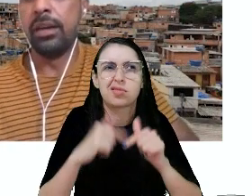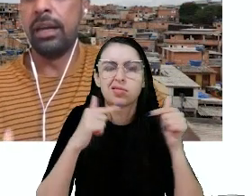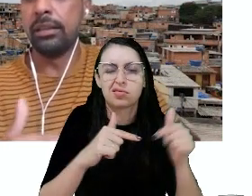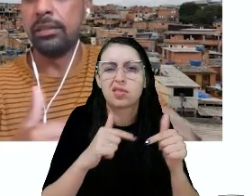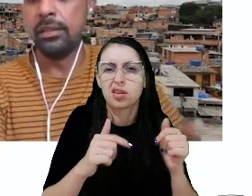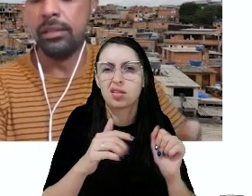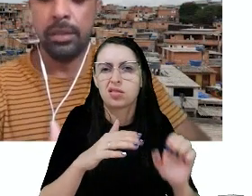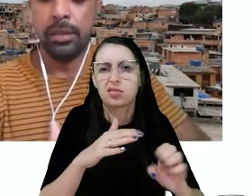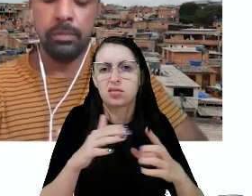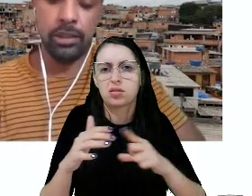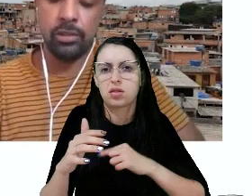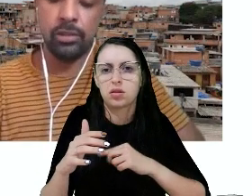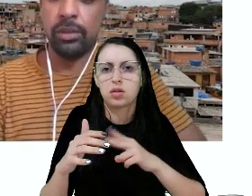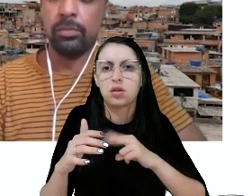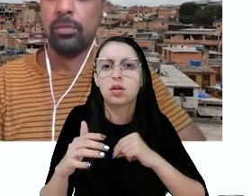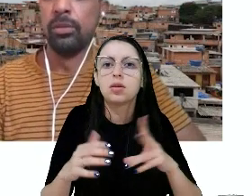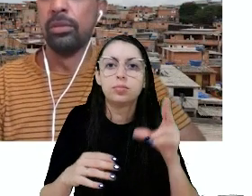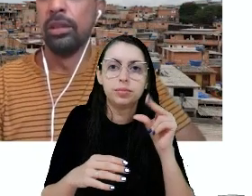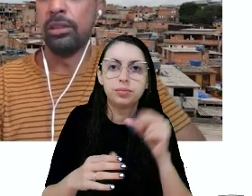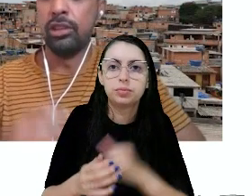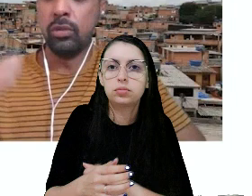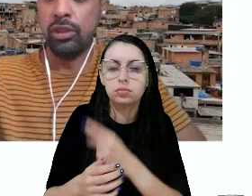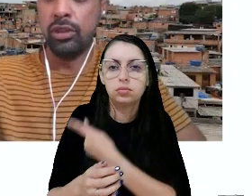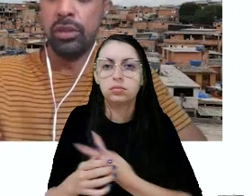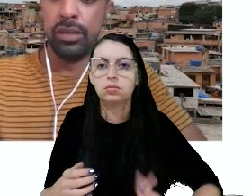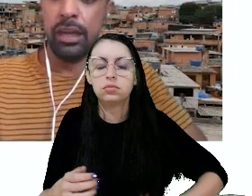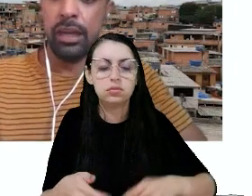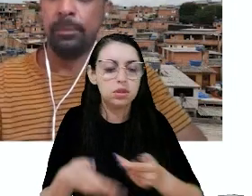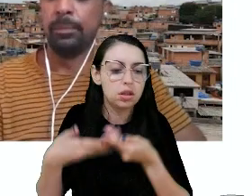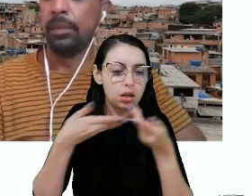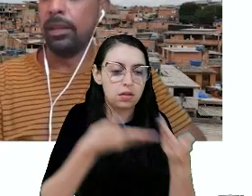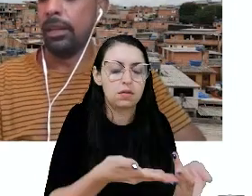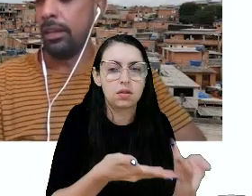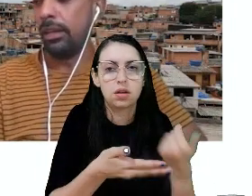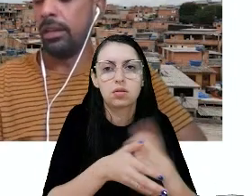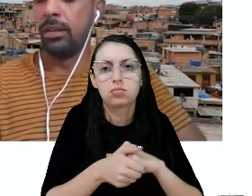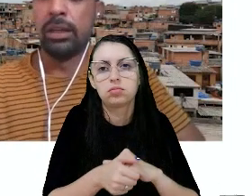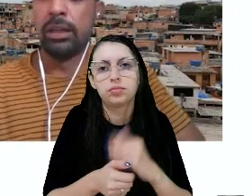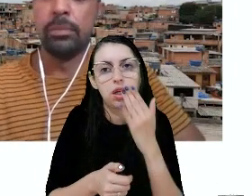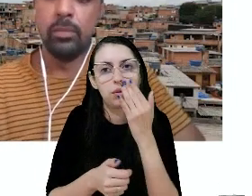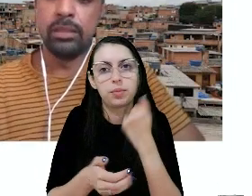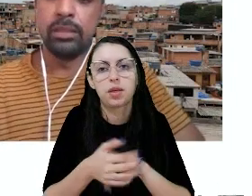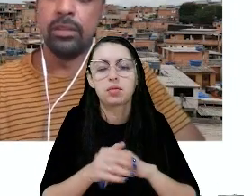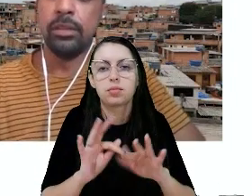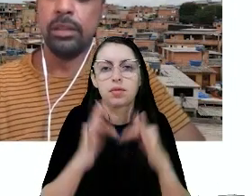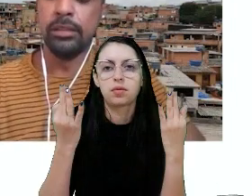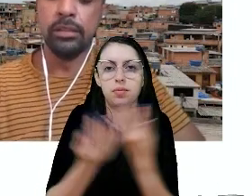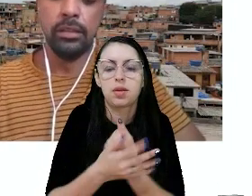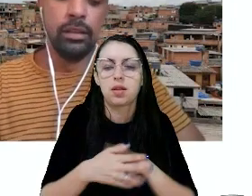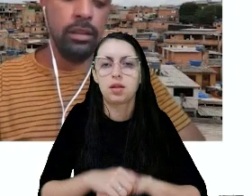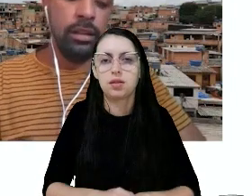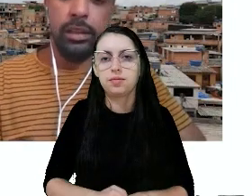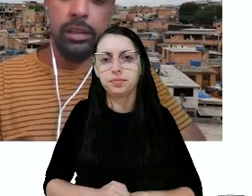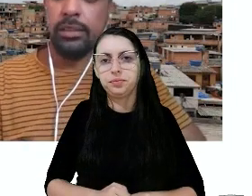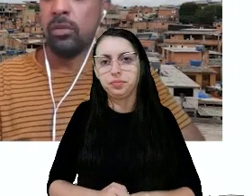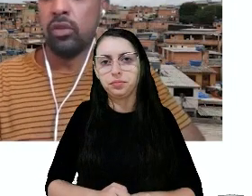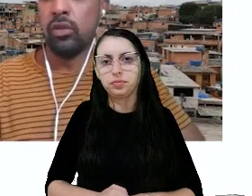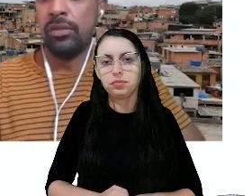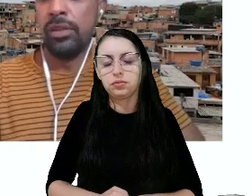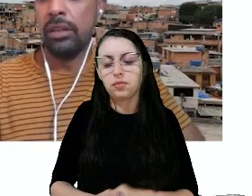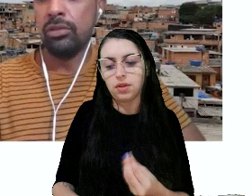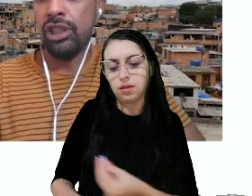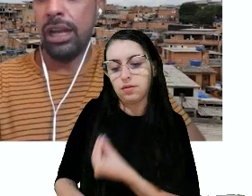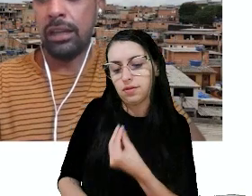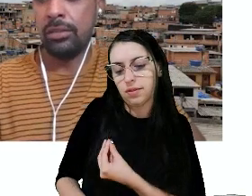organizações privadas e também parte do poder público, a gente conseguiu levar lá um alimento para essas famílias que